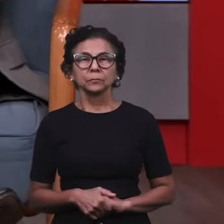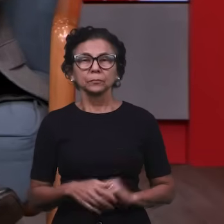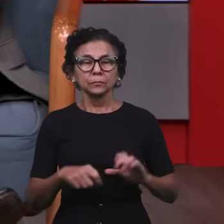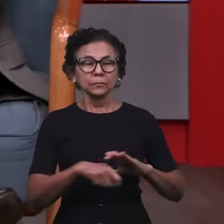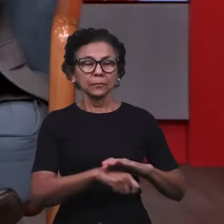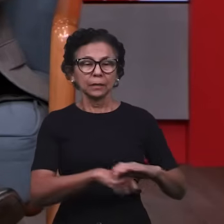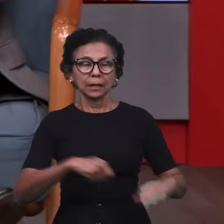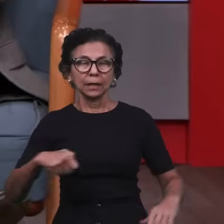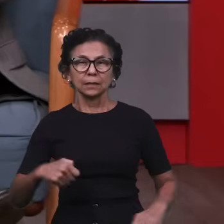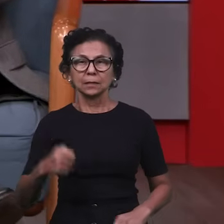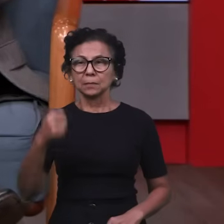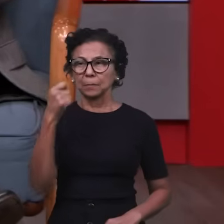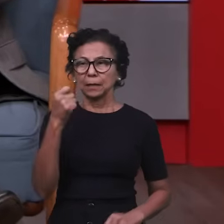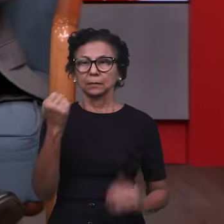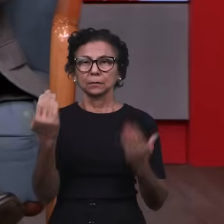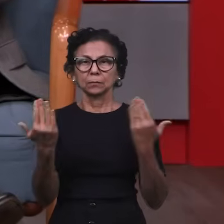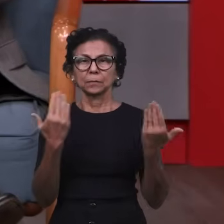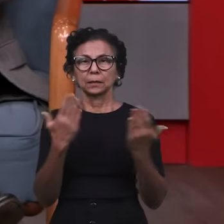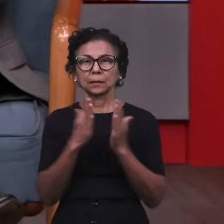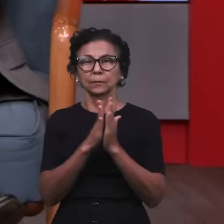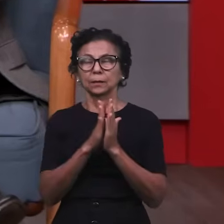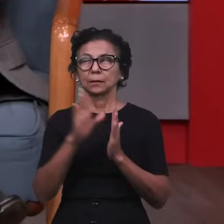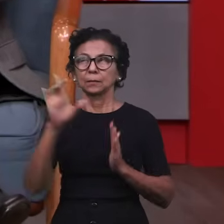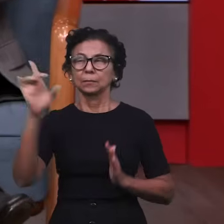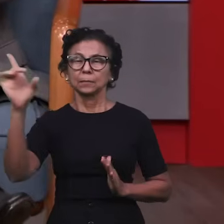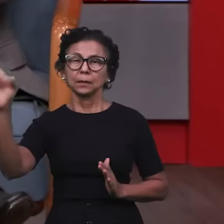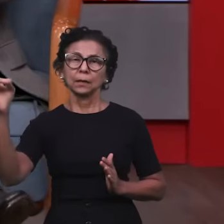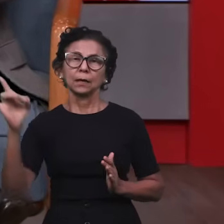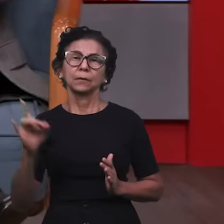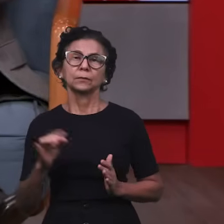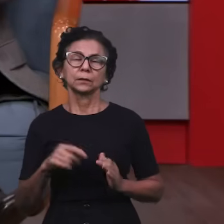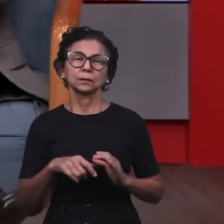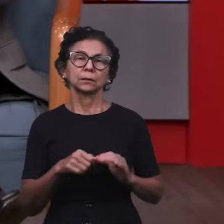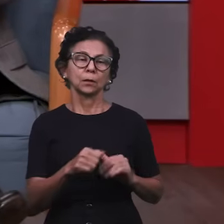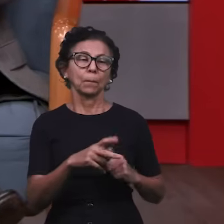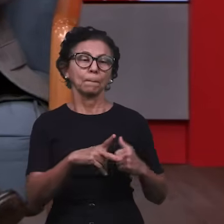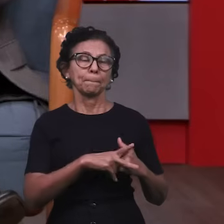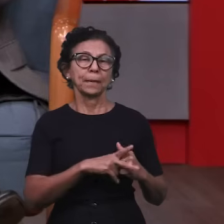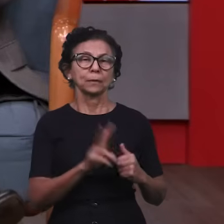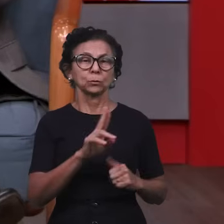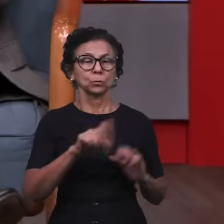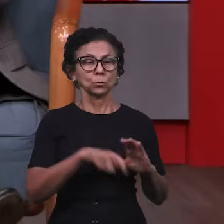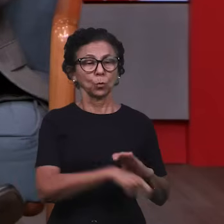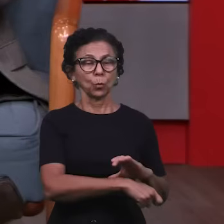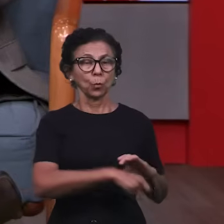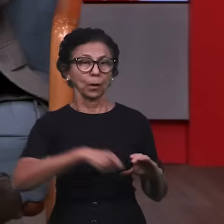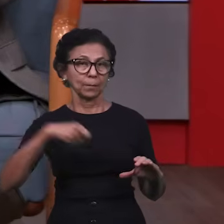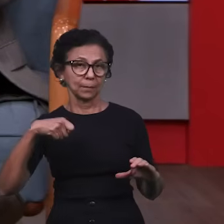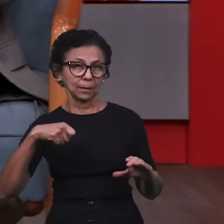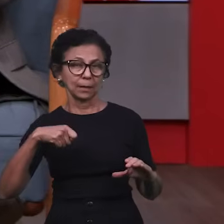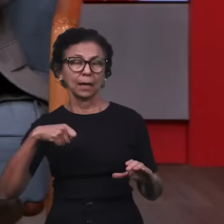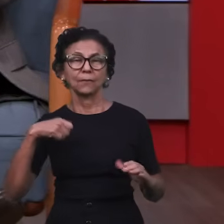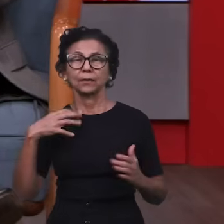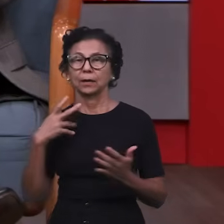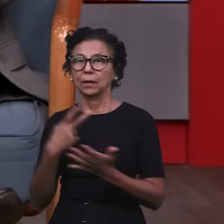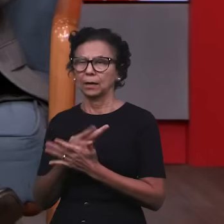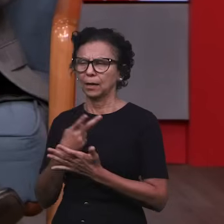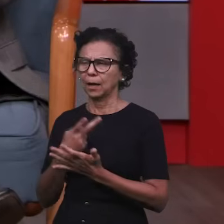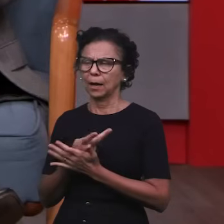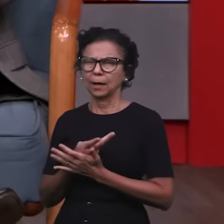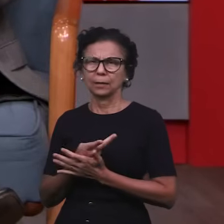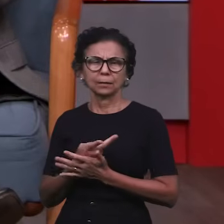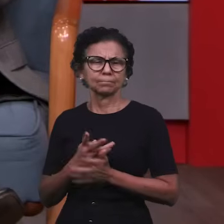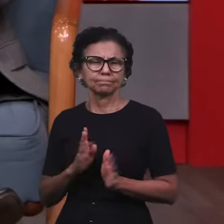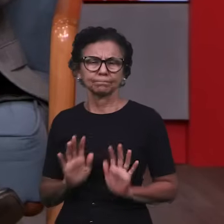fora daquilo que é o objetivo. A palavra no Espírito, ela